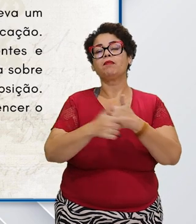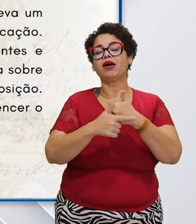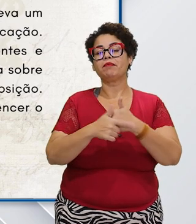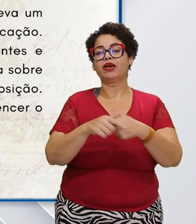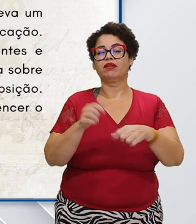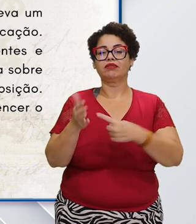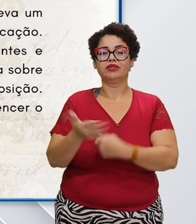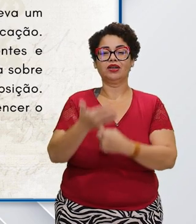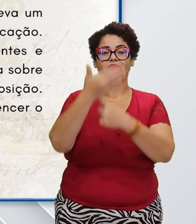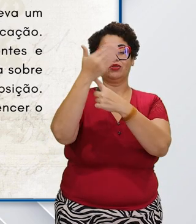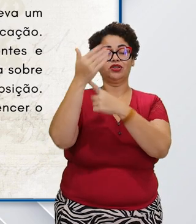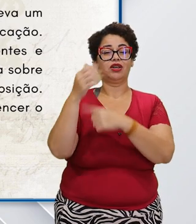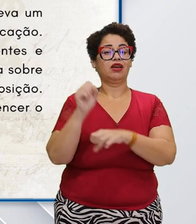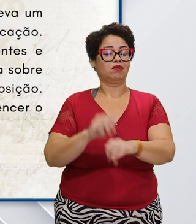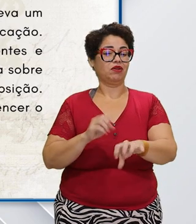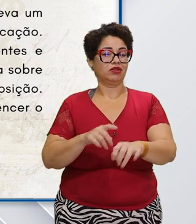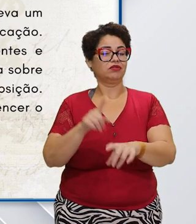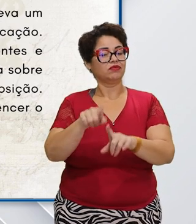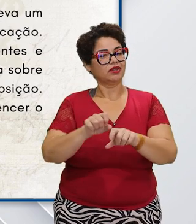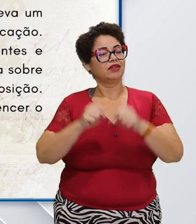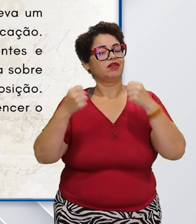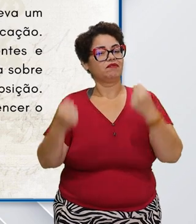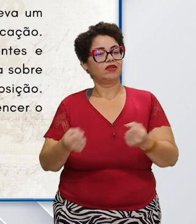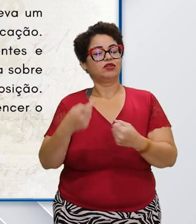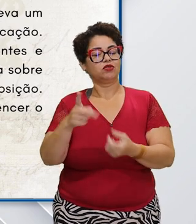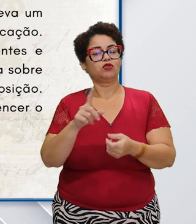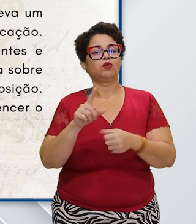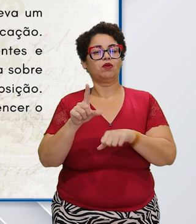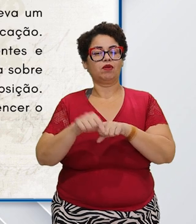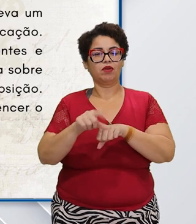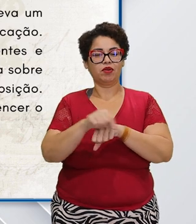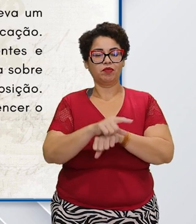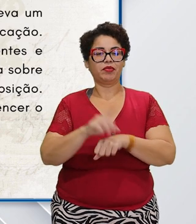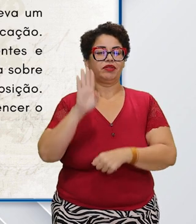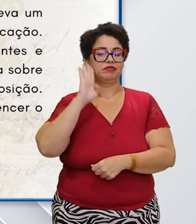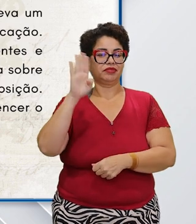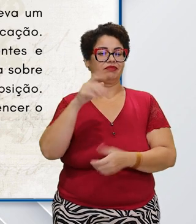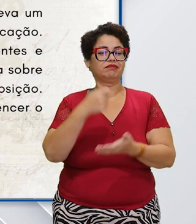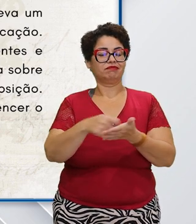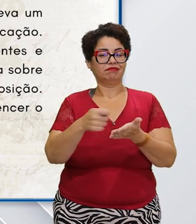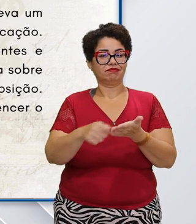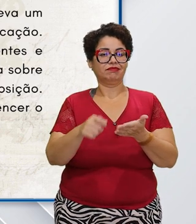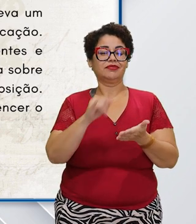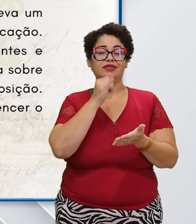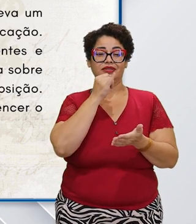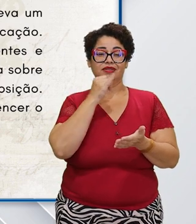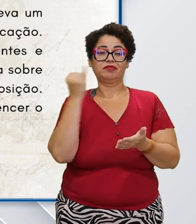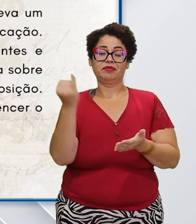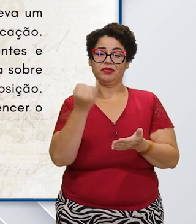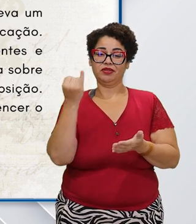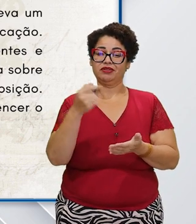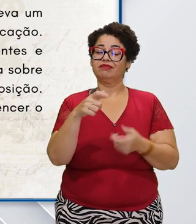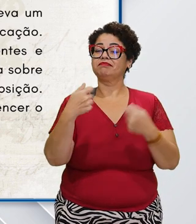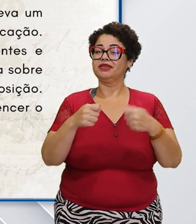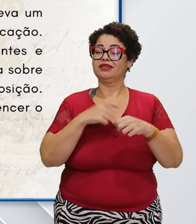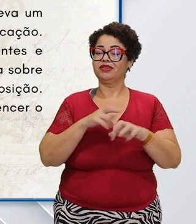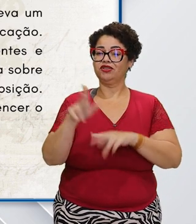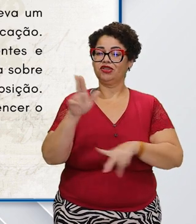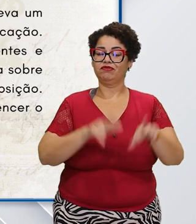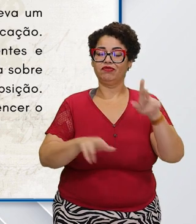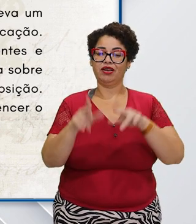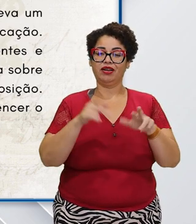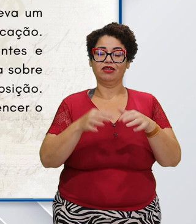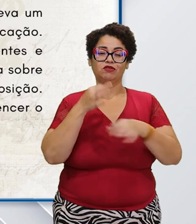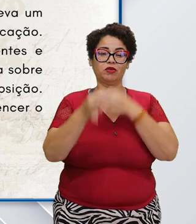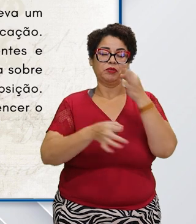sobre o papel da tecnologia na educação defenda seu ponto de vista com argumentos convincentes e exemplos relevantes